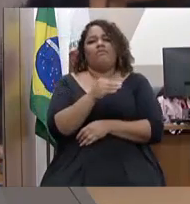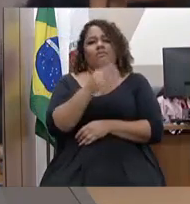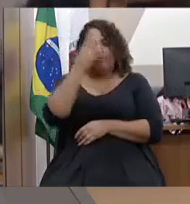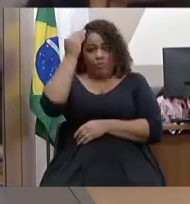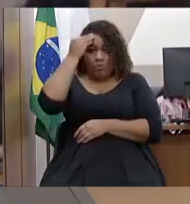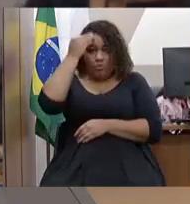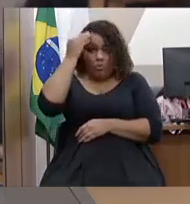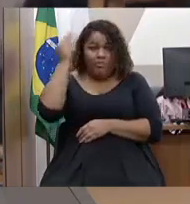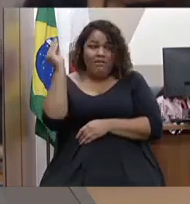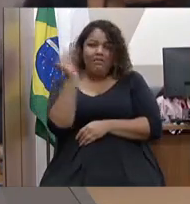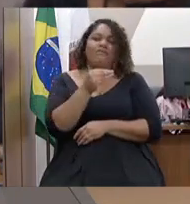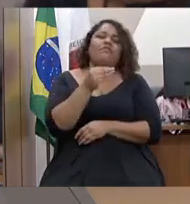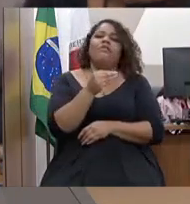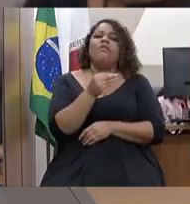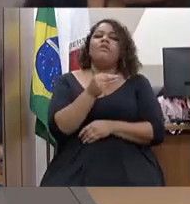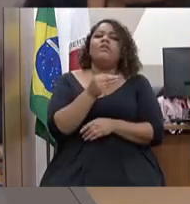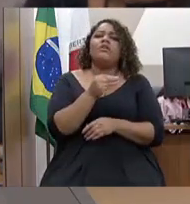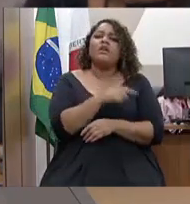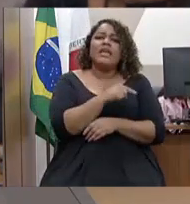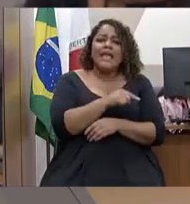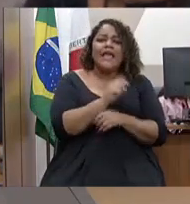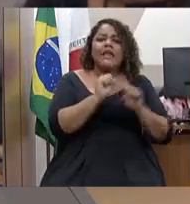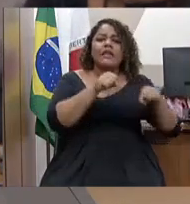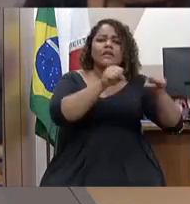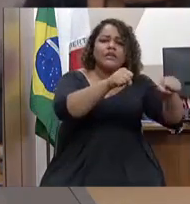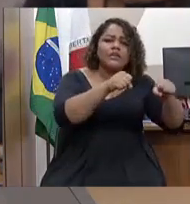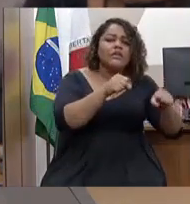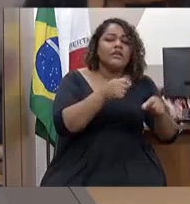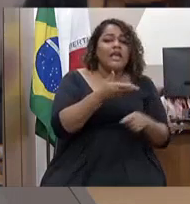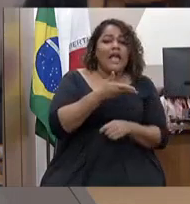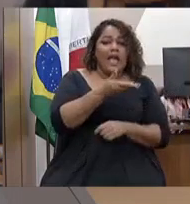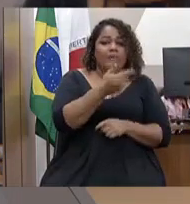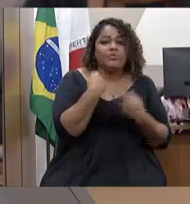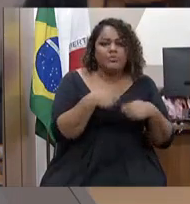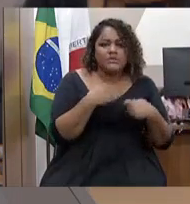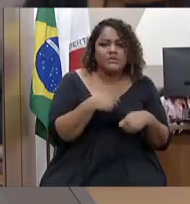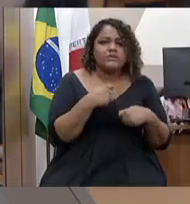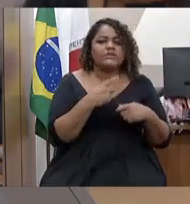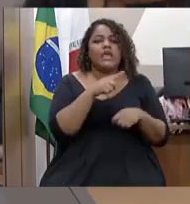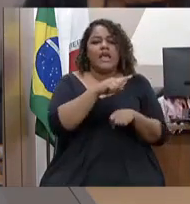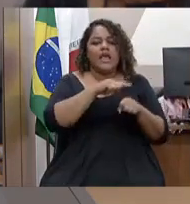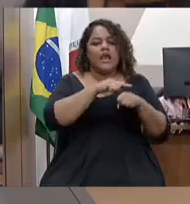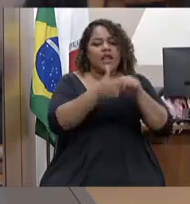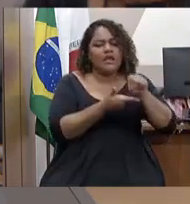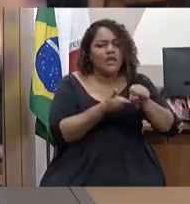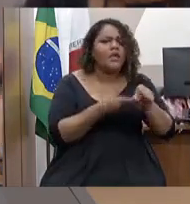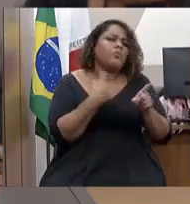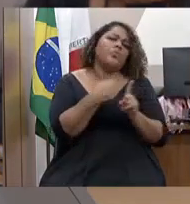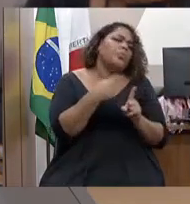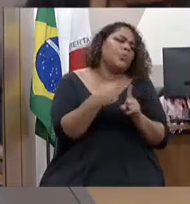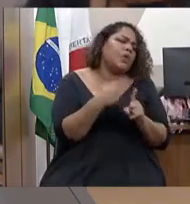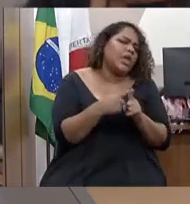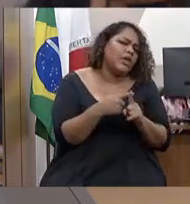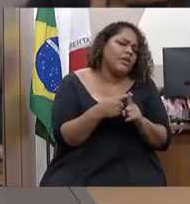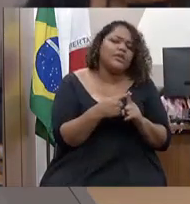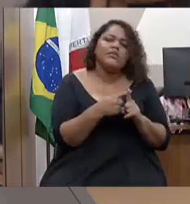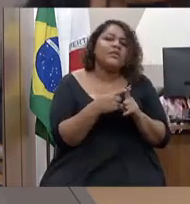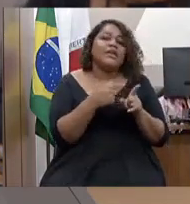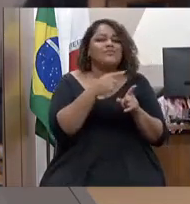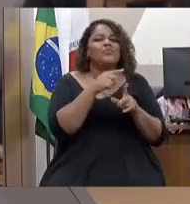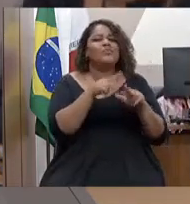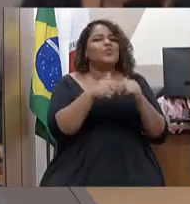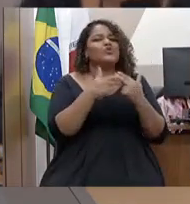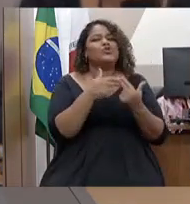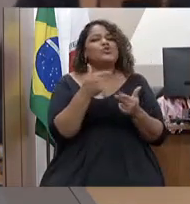é careca por que que ele tem que andar depressa isso ninguém pergunta ninguém discute a razão real que gerou aquele acidente